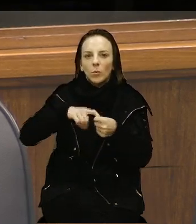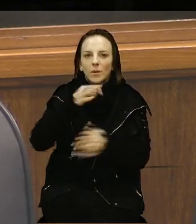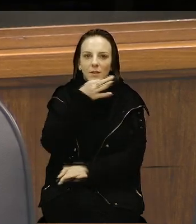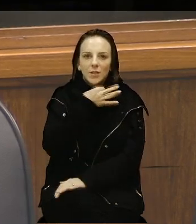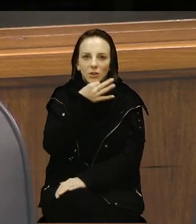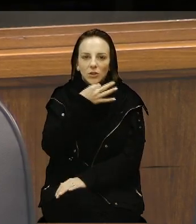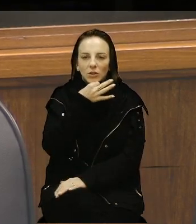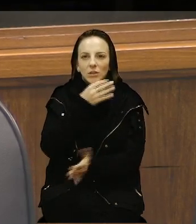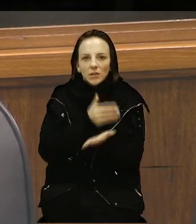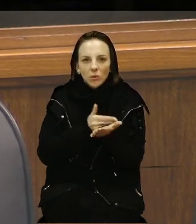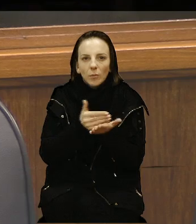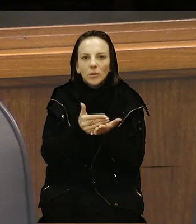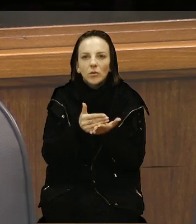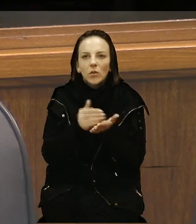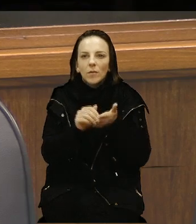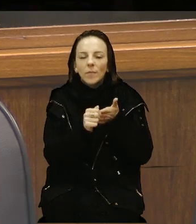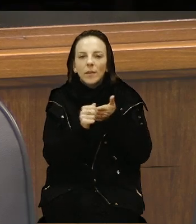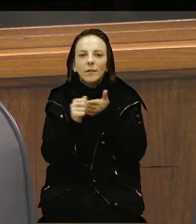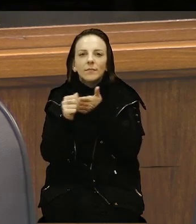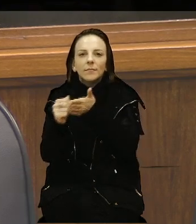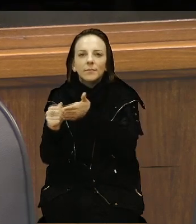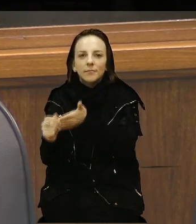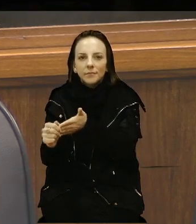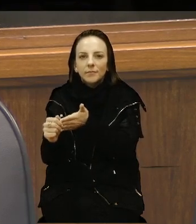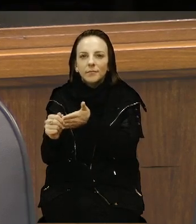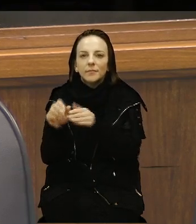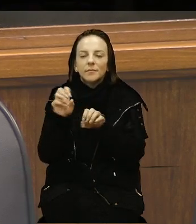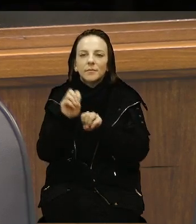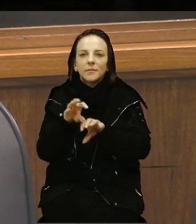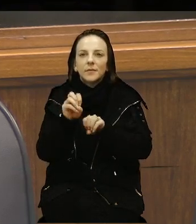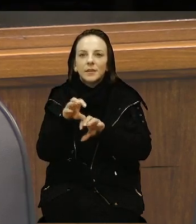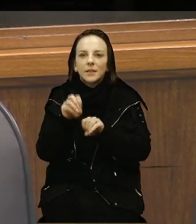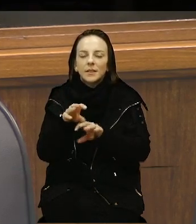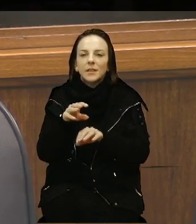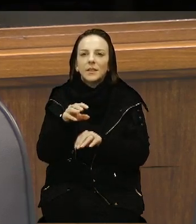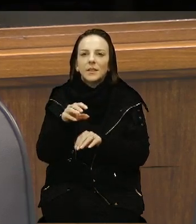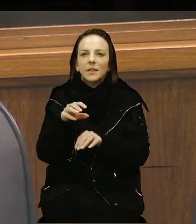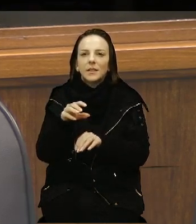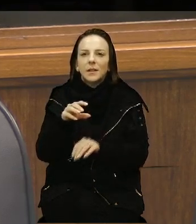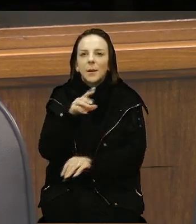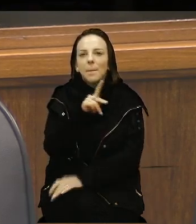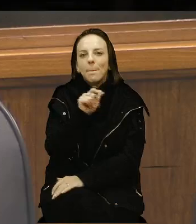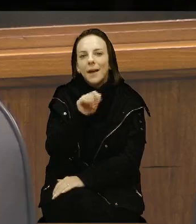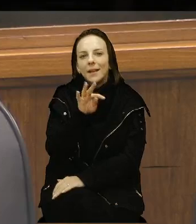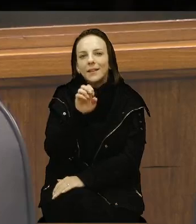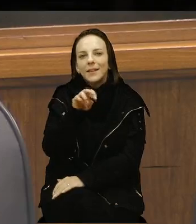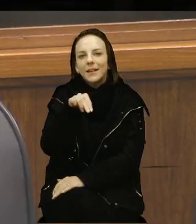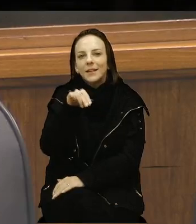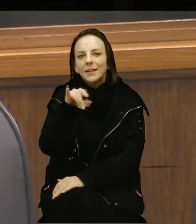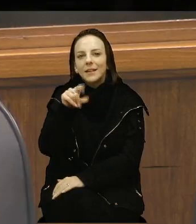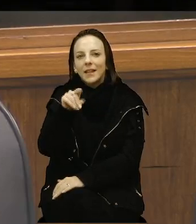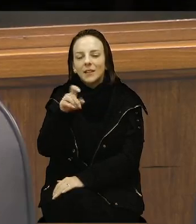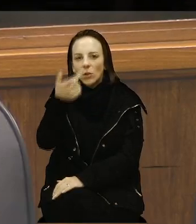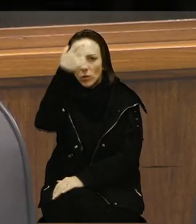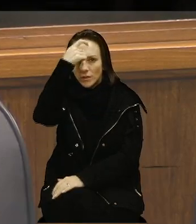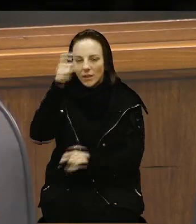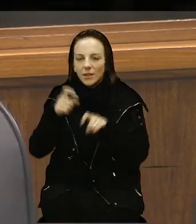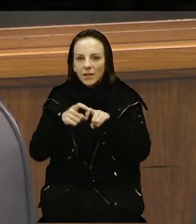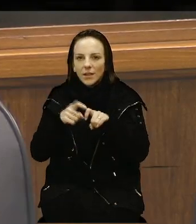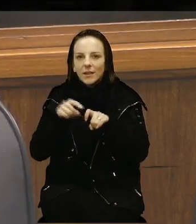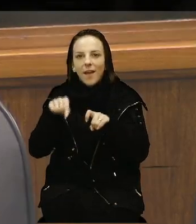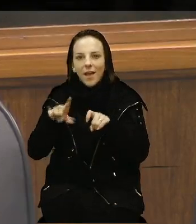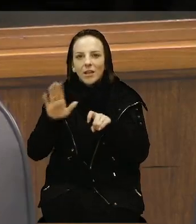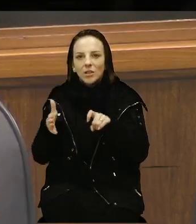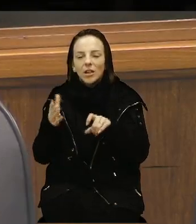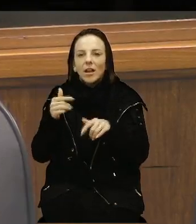Sul, deu início à orientação de paternidade consciente na sua clínica. Já como membra ativa dentro do